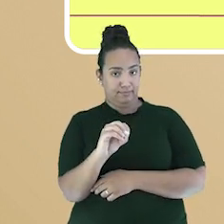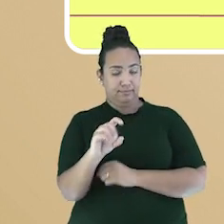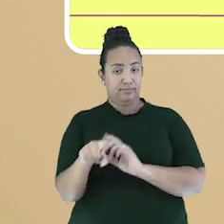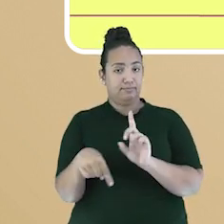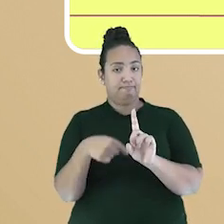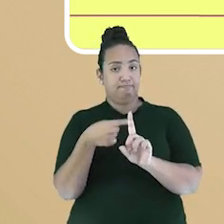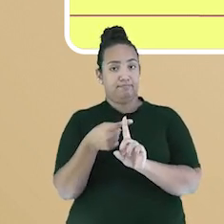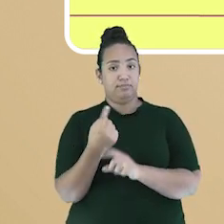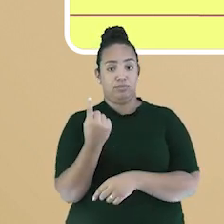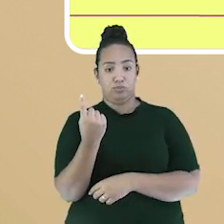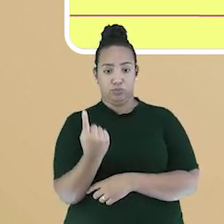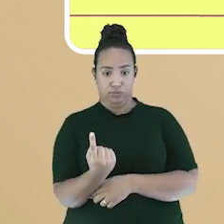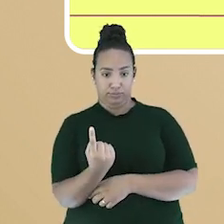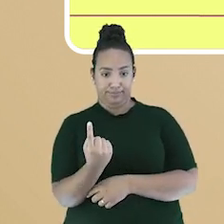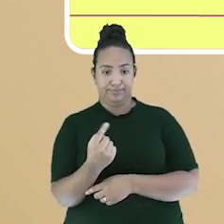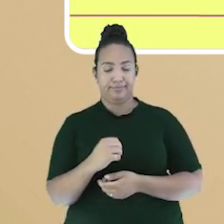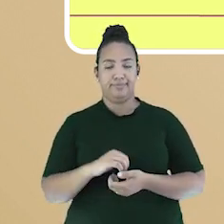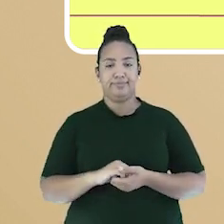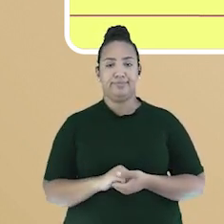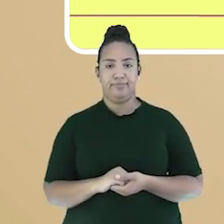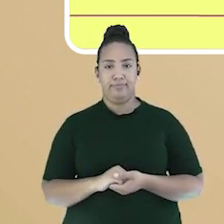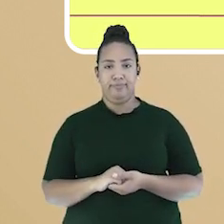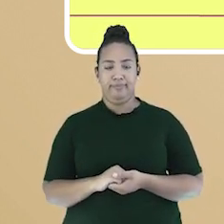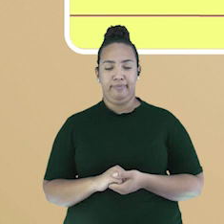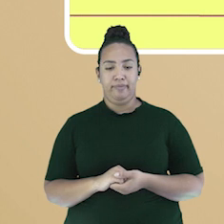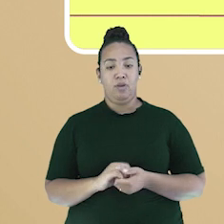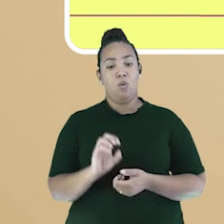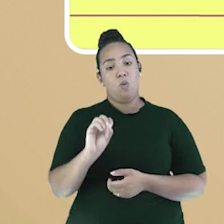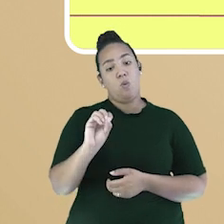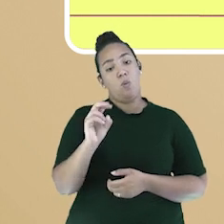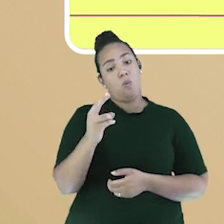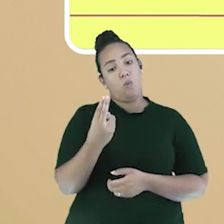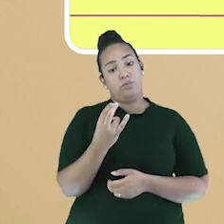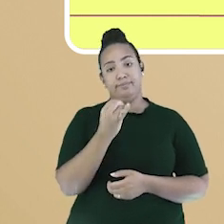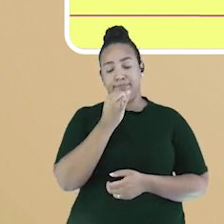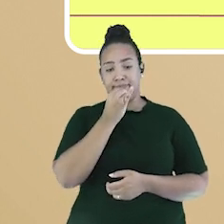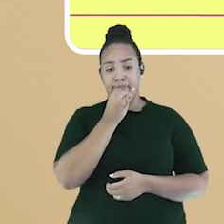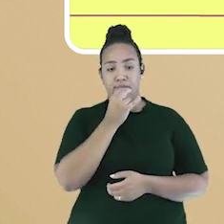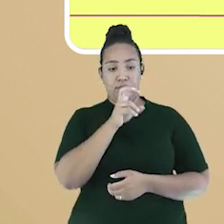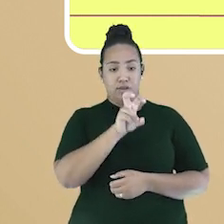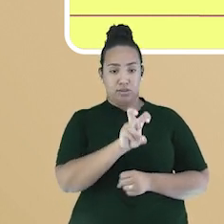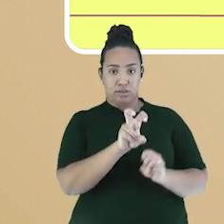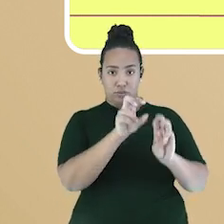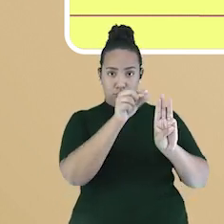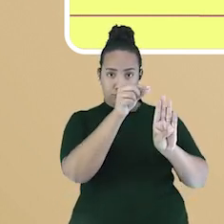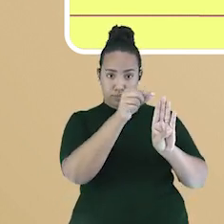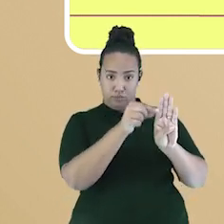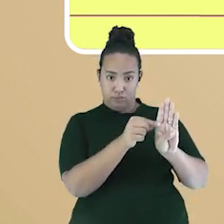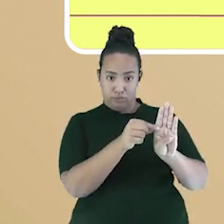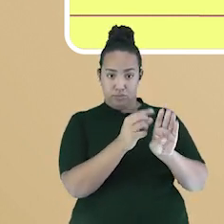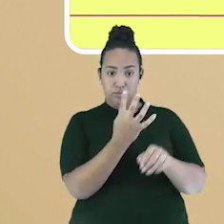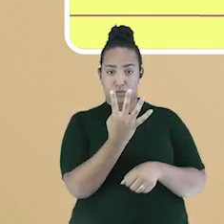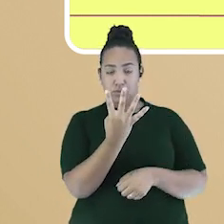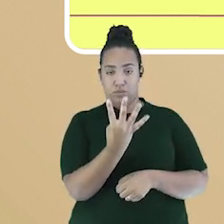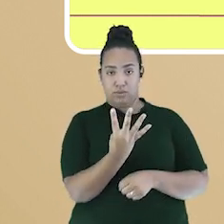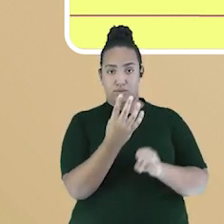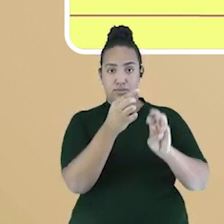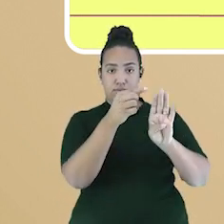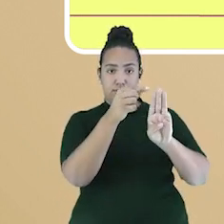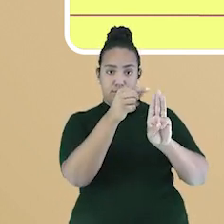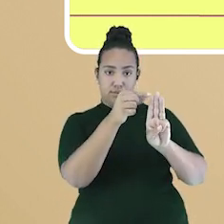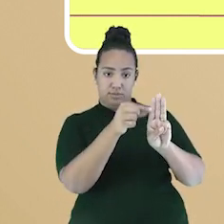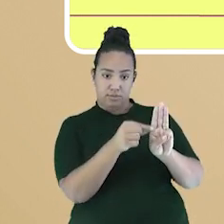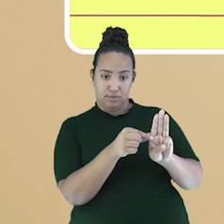unidades mas uma unidade ou podemos falar cinco unidades de milhar 4 centenas